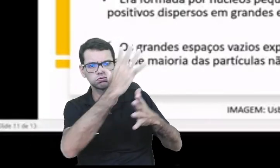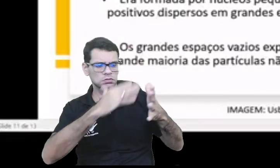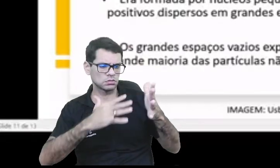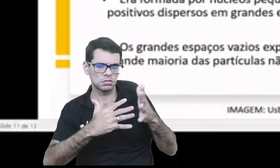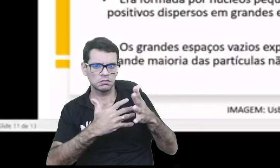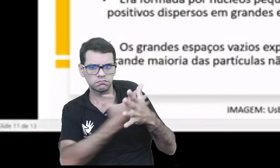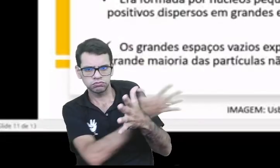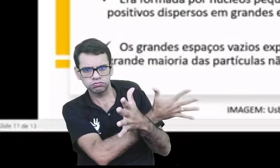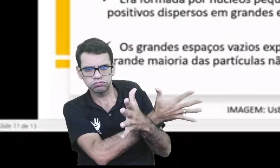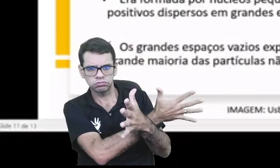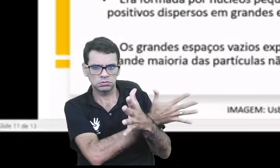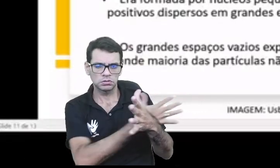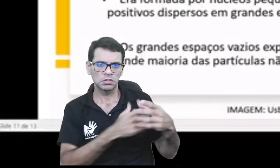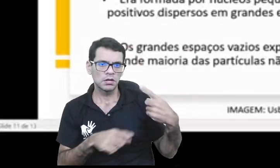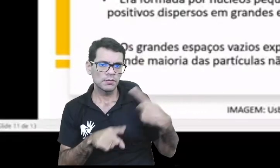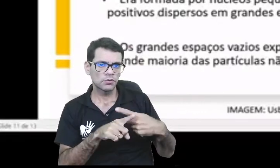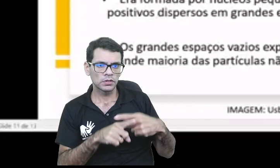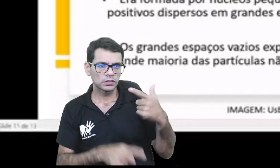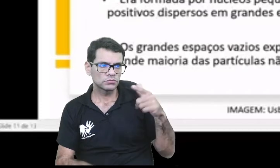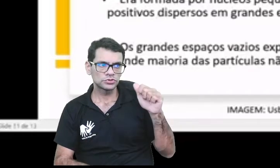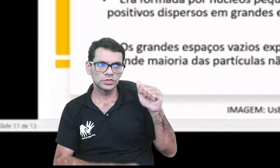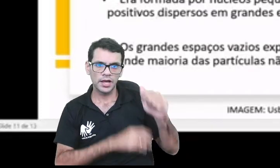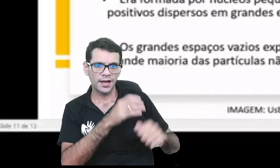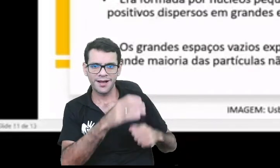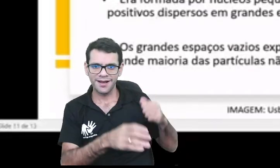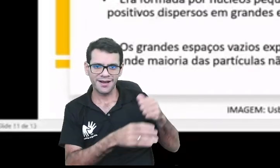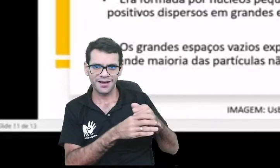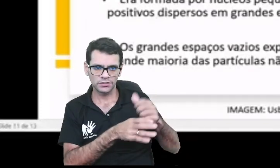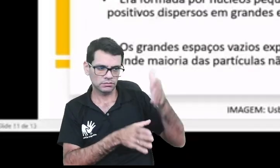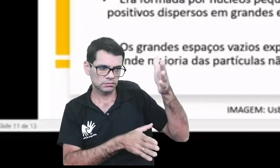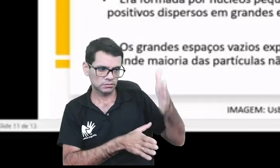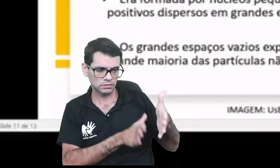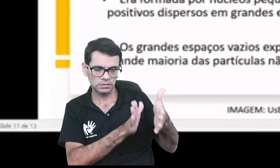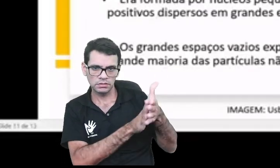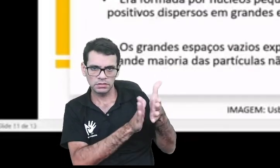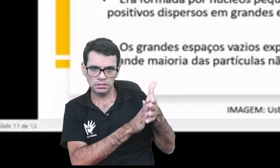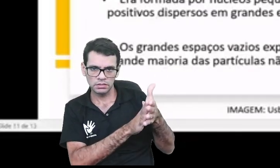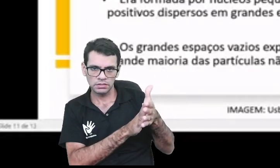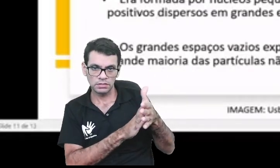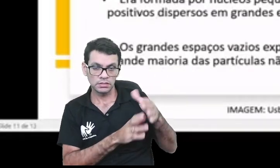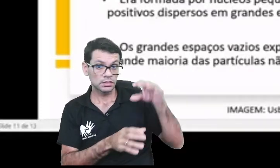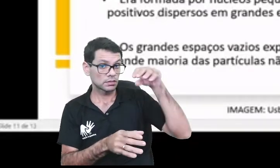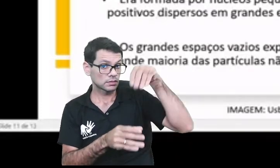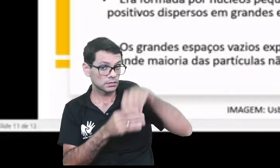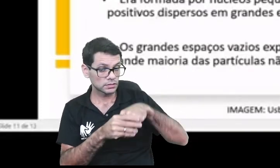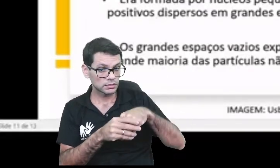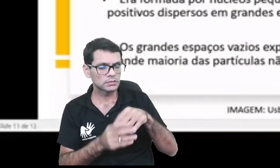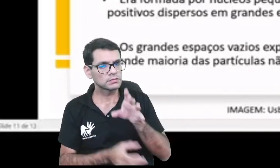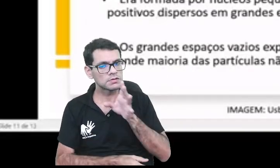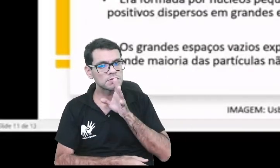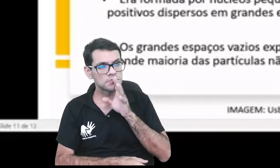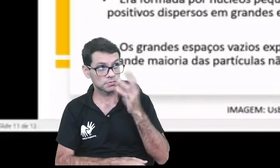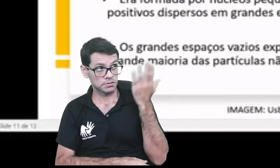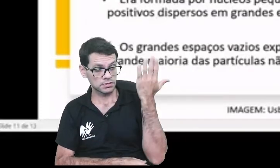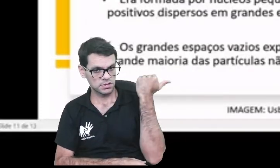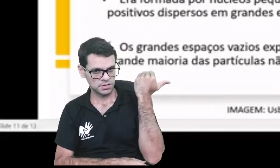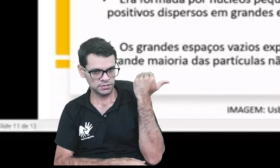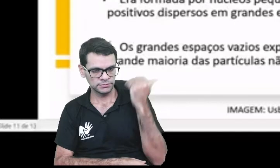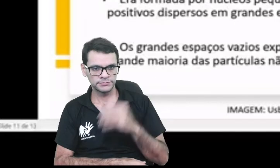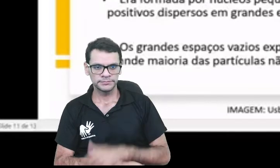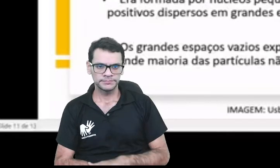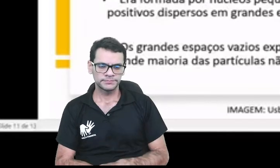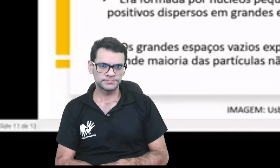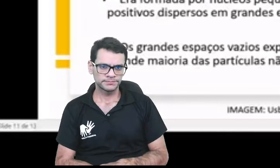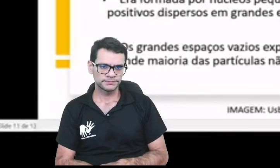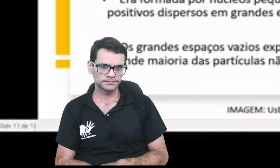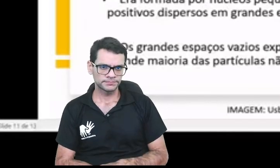átomos. Gente, então pense assim, essa nomenclatura dentro do que se conhecia na época, né?